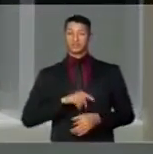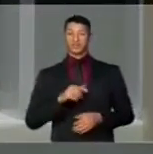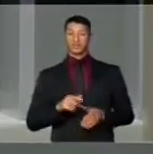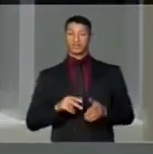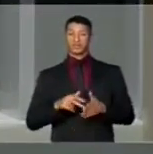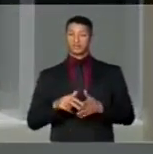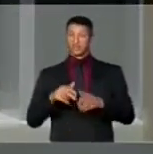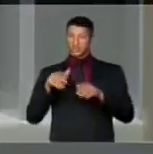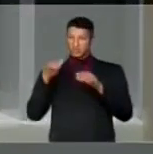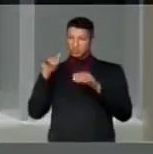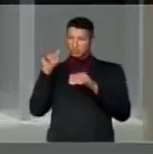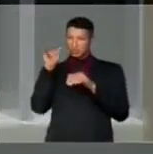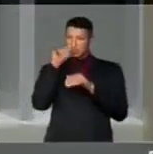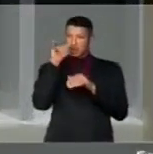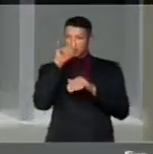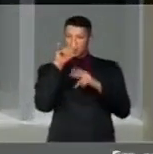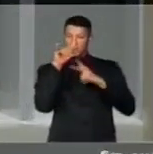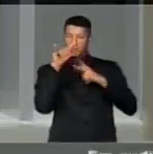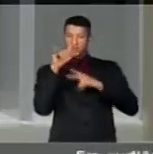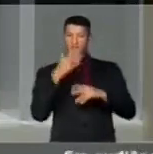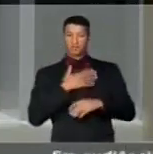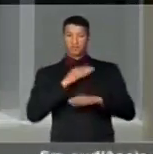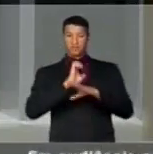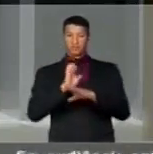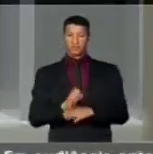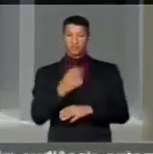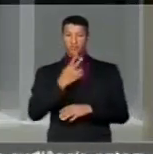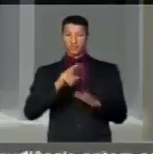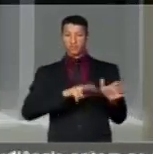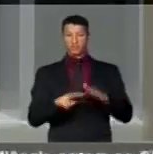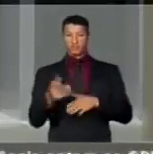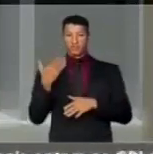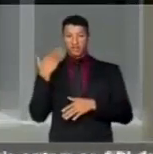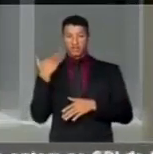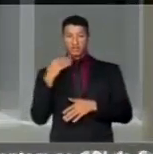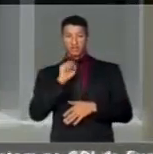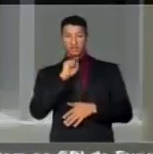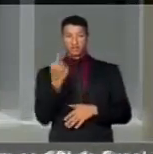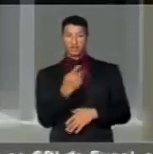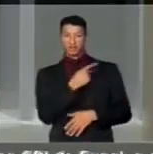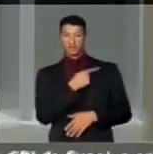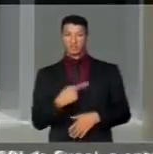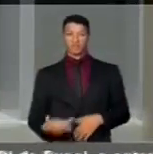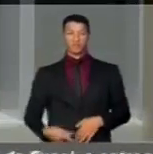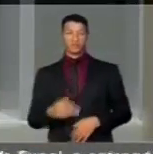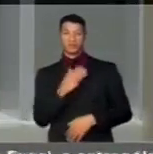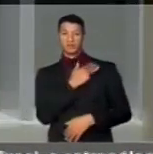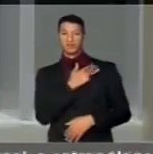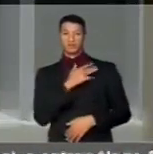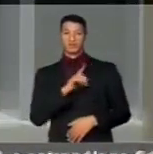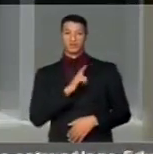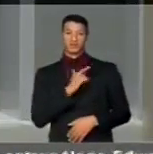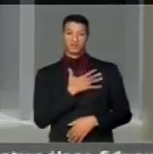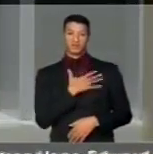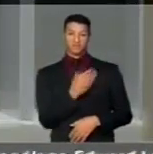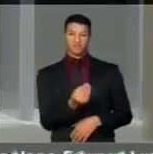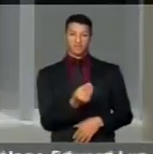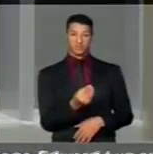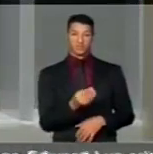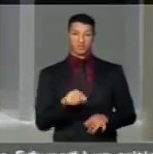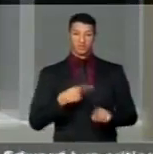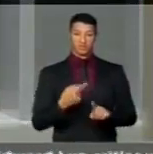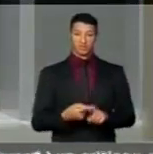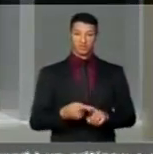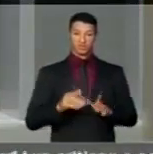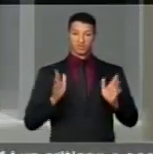anda de jatinho particular, que esteve no meu estado há duas semanas atrás, o ex-presidente Lula, que tem seus filhos entre as